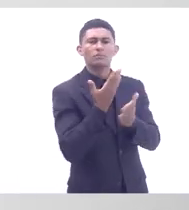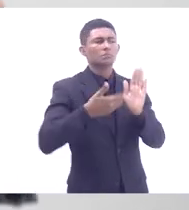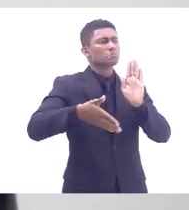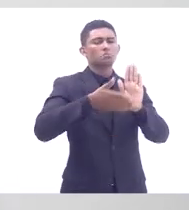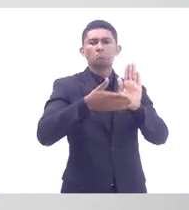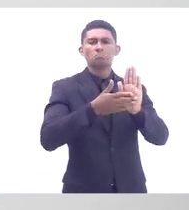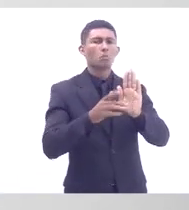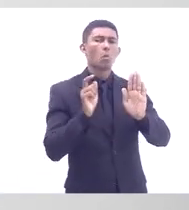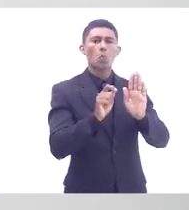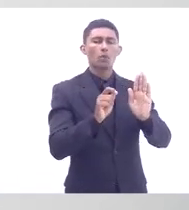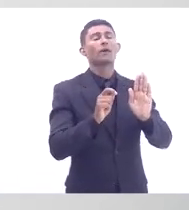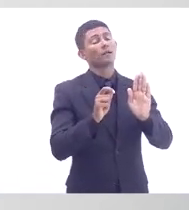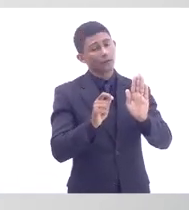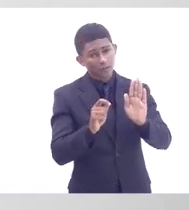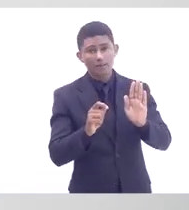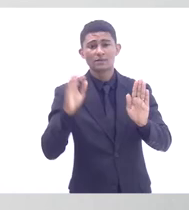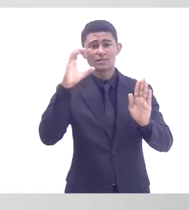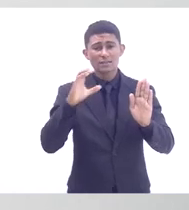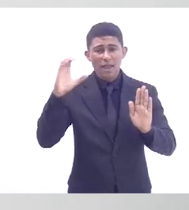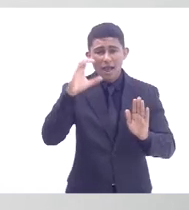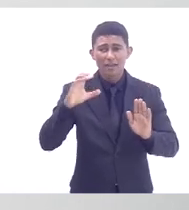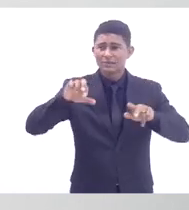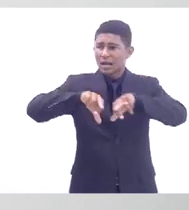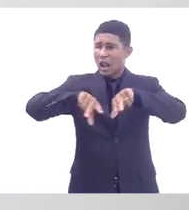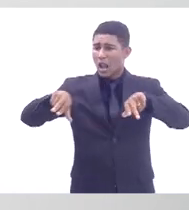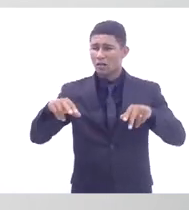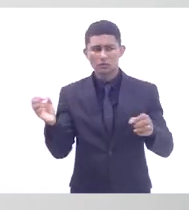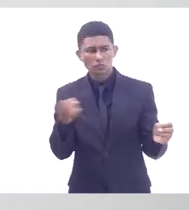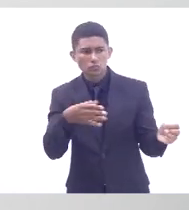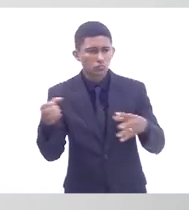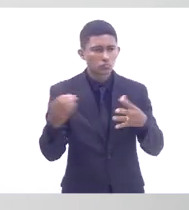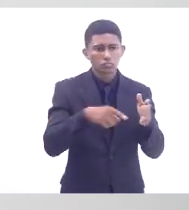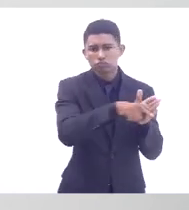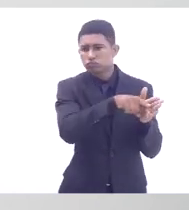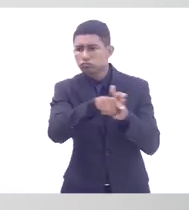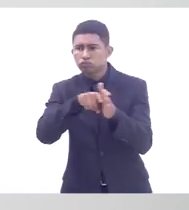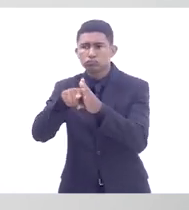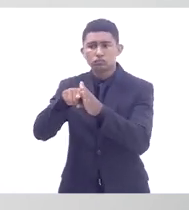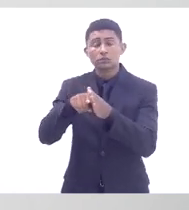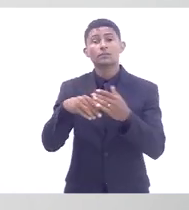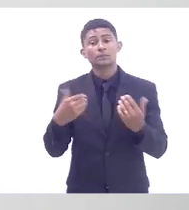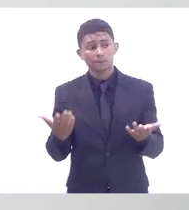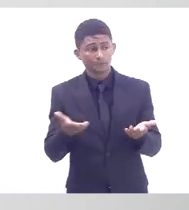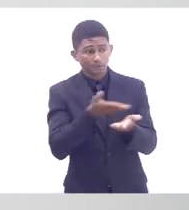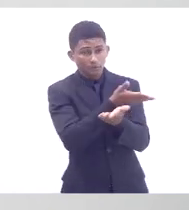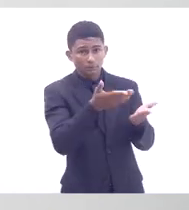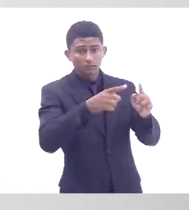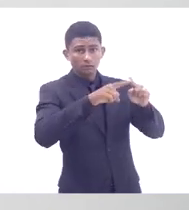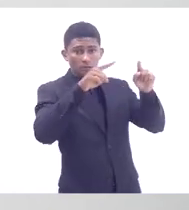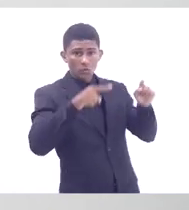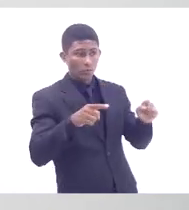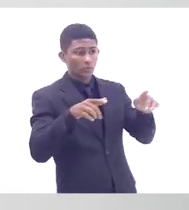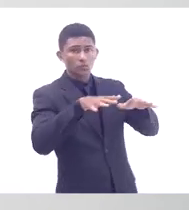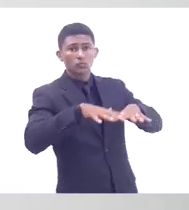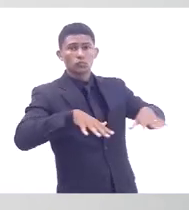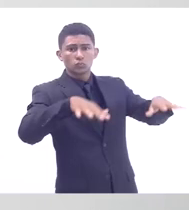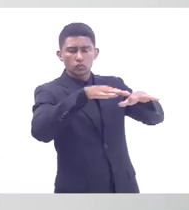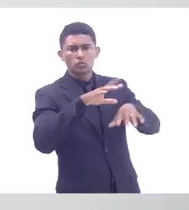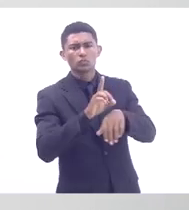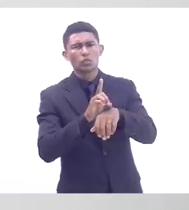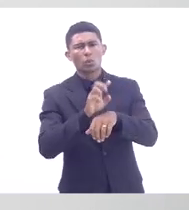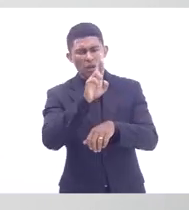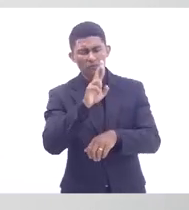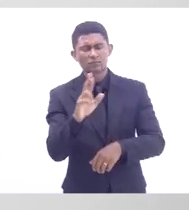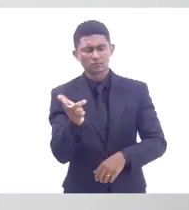né de atração de pesquisadores do Norte Fluminense que fez com que todos os seus quadros fossem quadros com doutorado e com dedicação